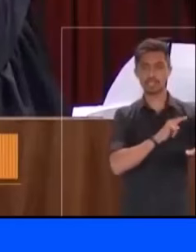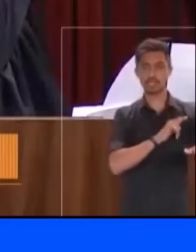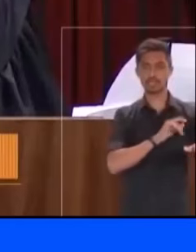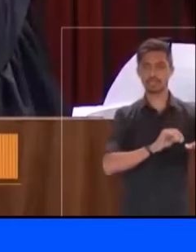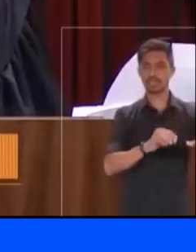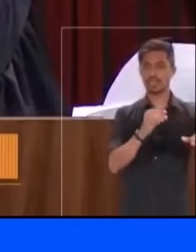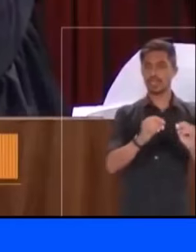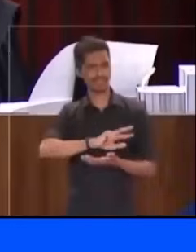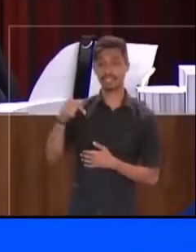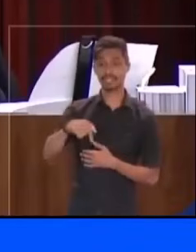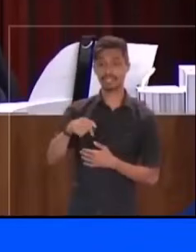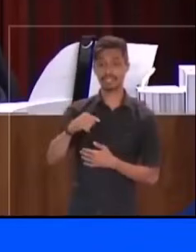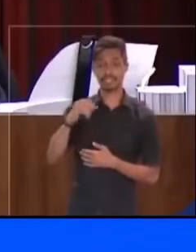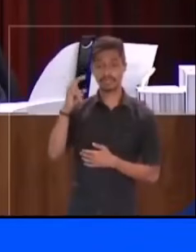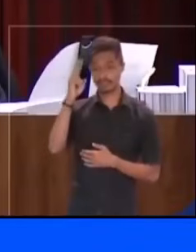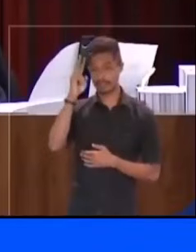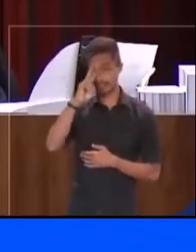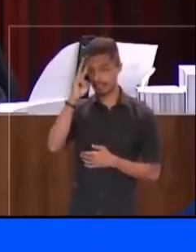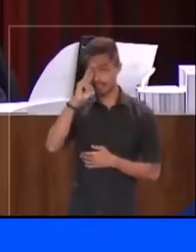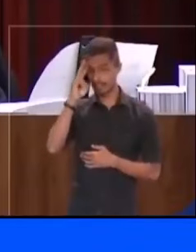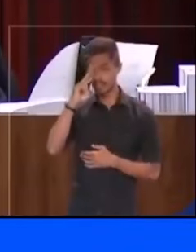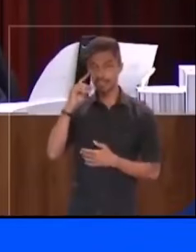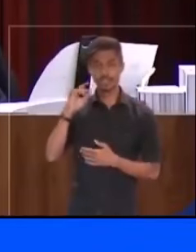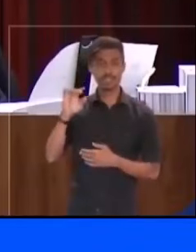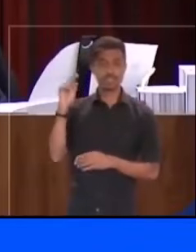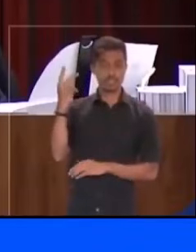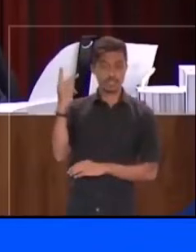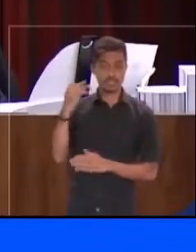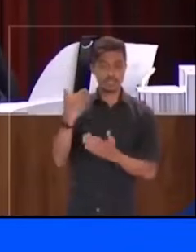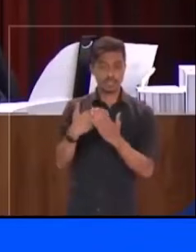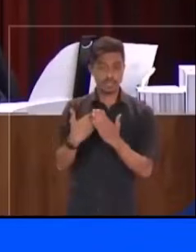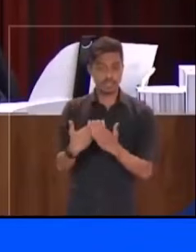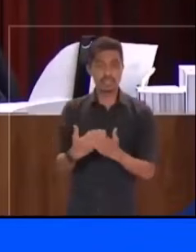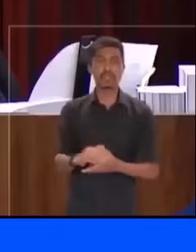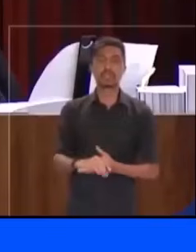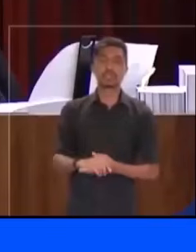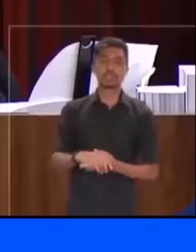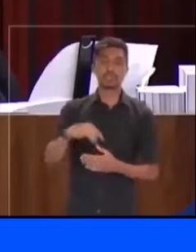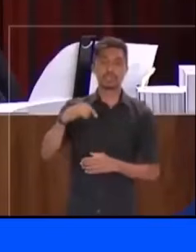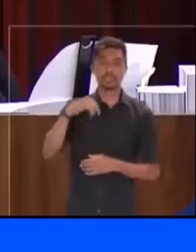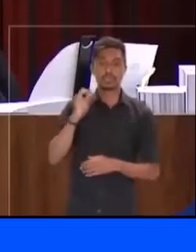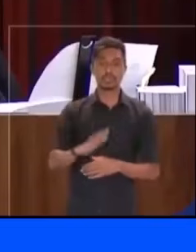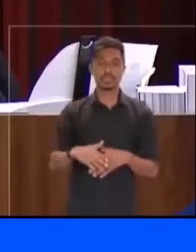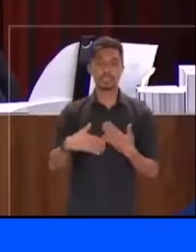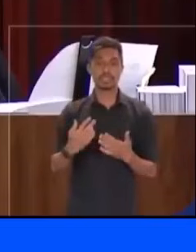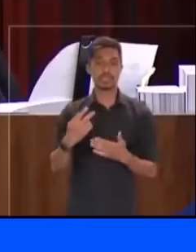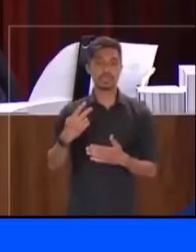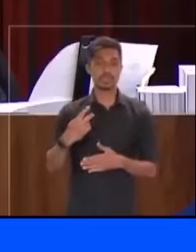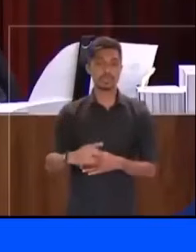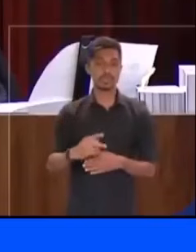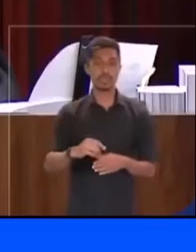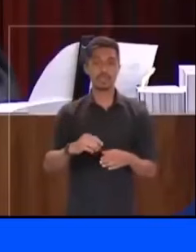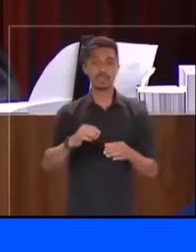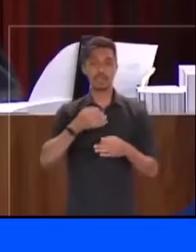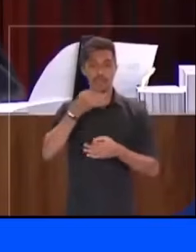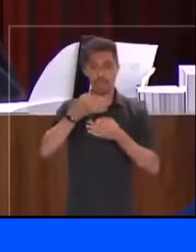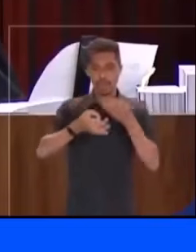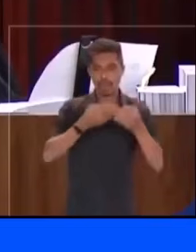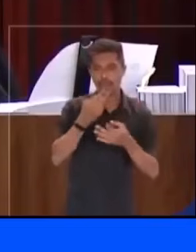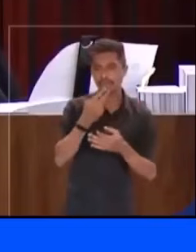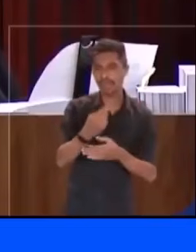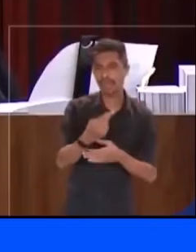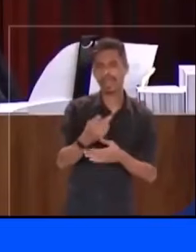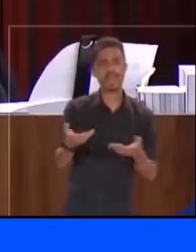aparato eleitoral. E o presidente, no seu discurso, então presidente, candidato à eleição, dizendo,